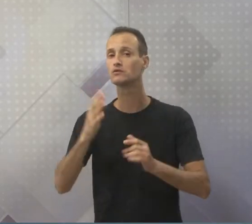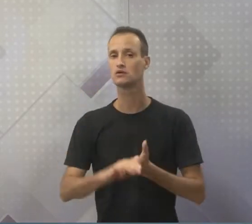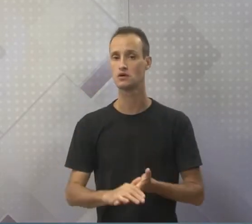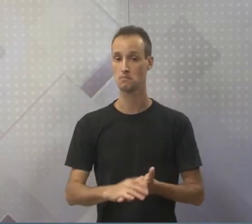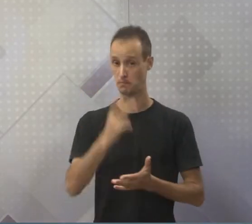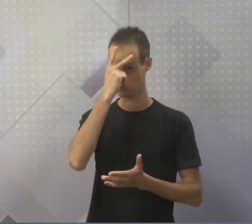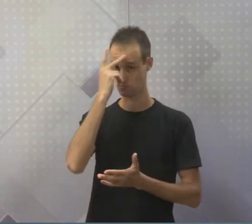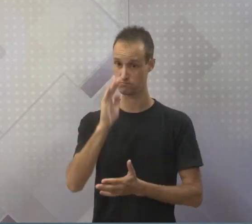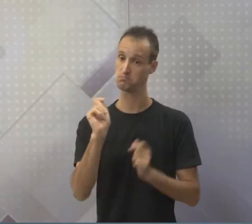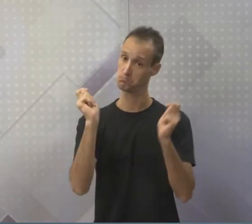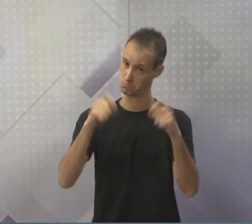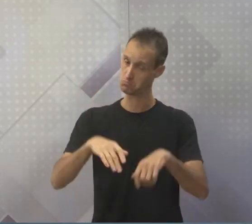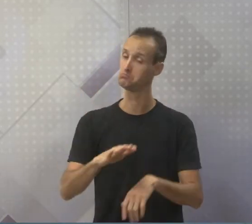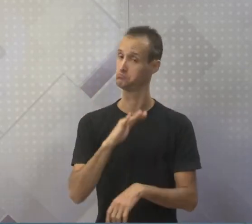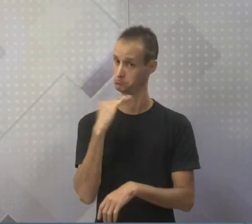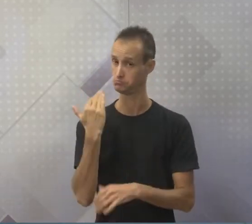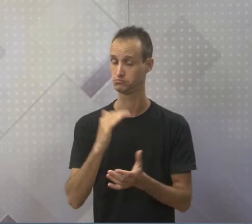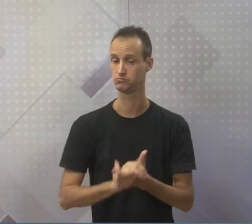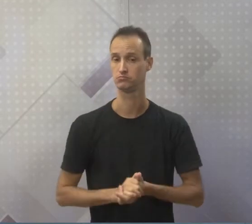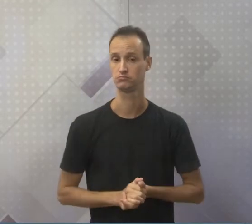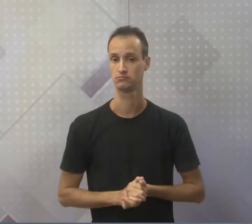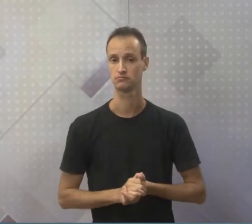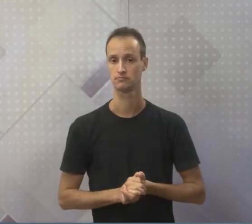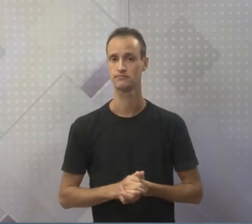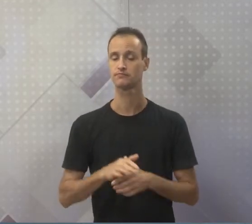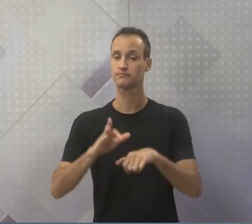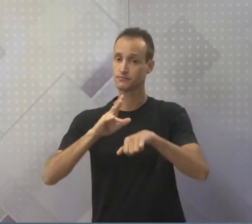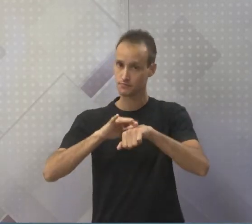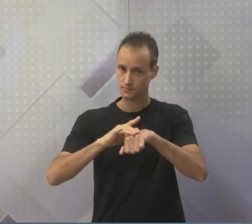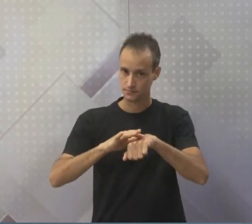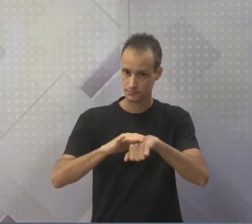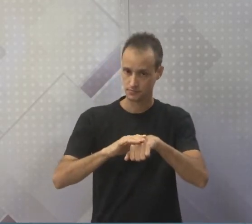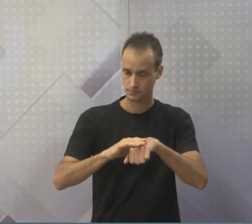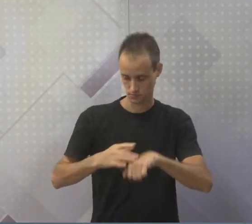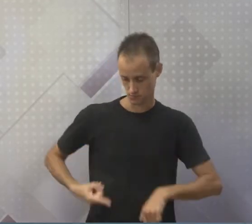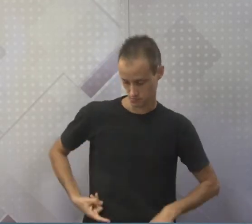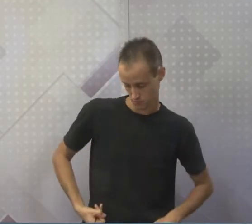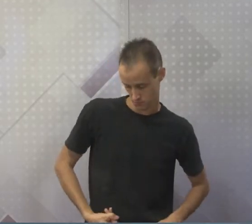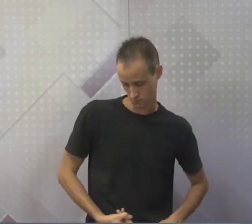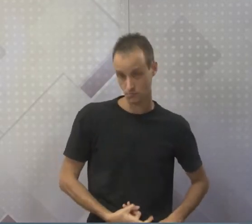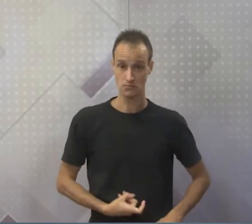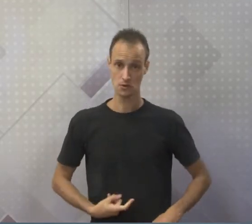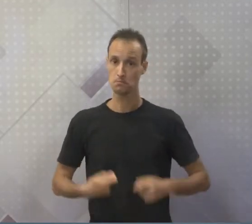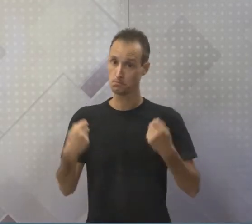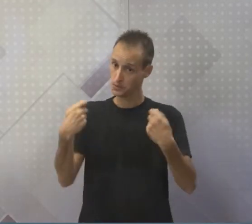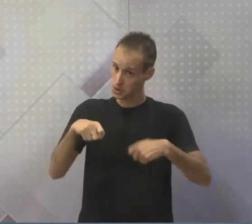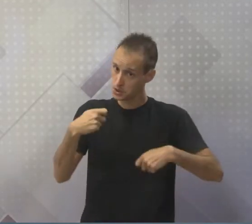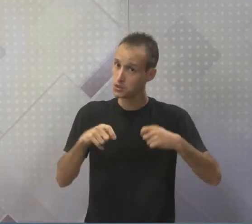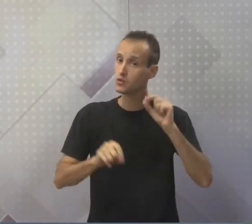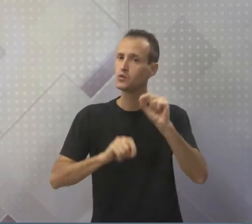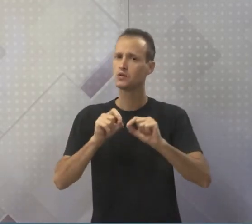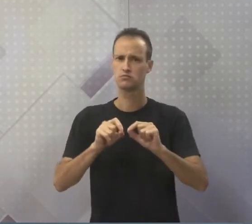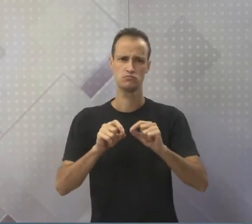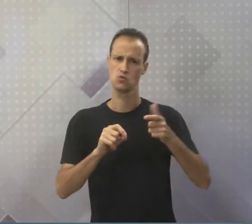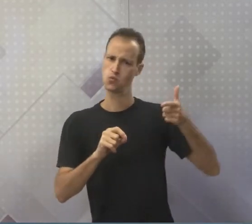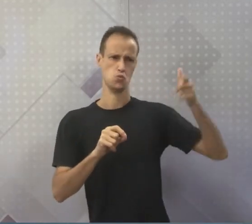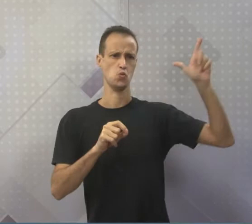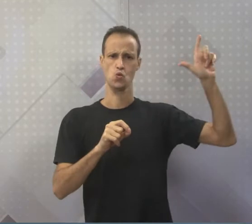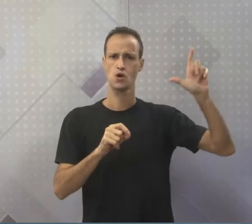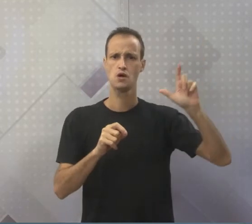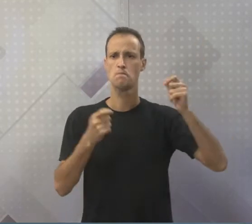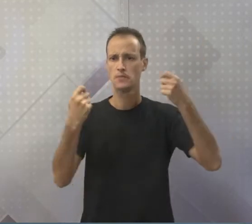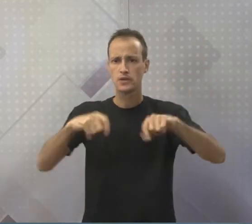do indivíduo. Então, é uma doença, é uma parasitose que precisa ter, igual outras